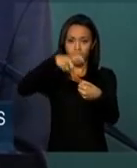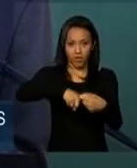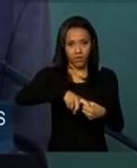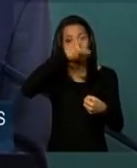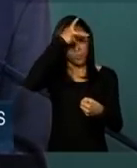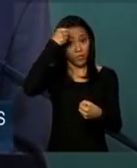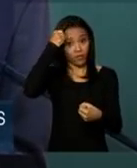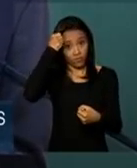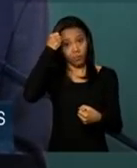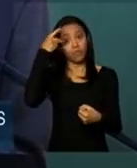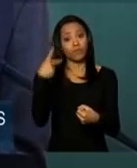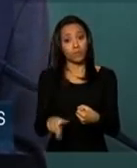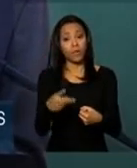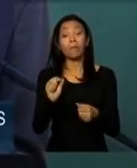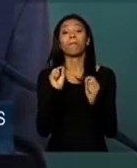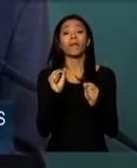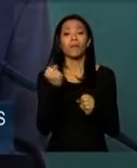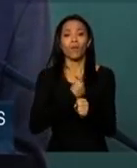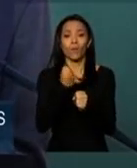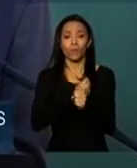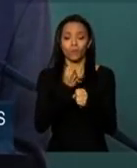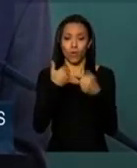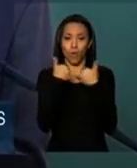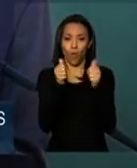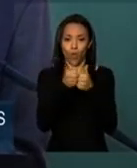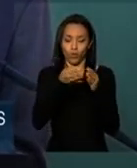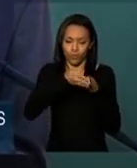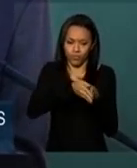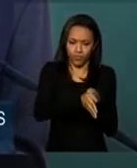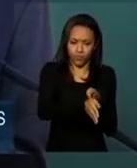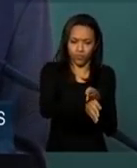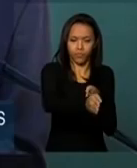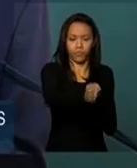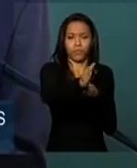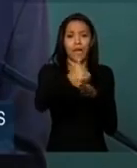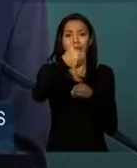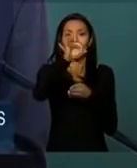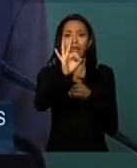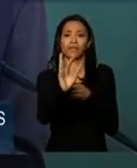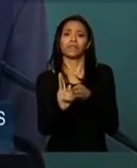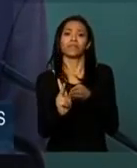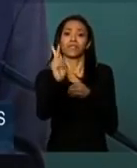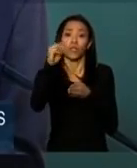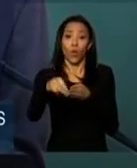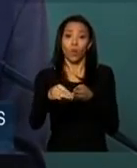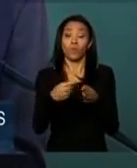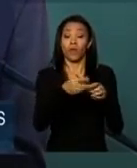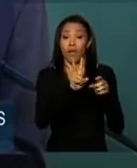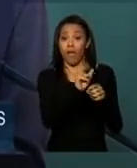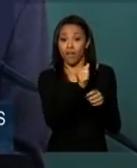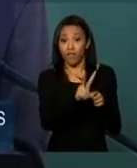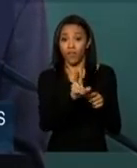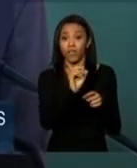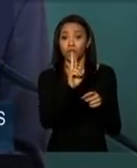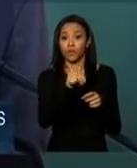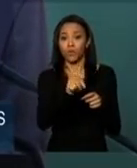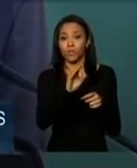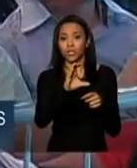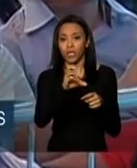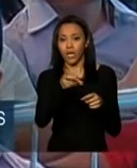para o corredor de ônibus, tem 10 quilômetros, formado pelas avenidas Duque de Caxias, Alves de